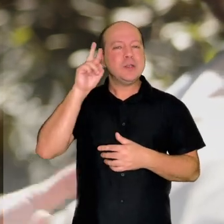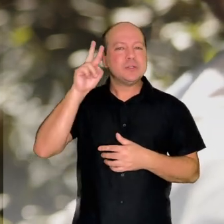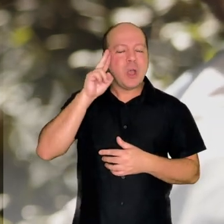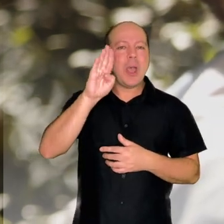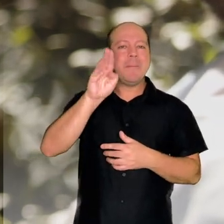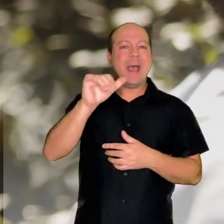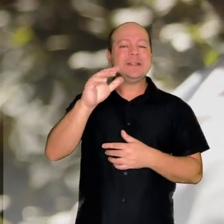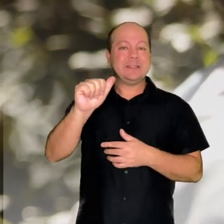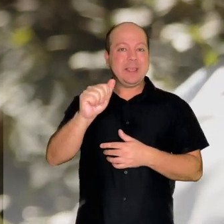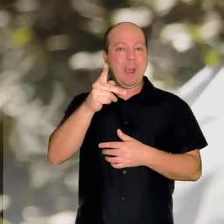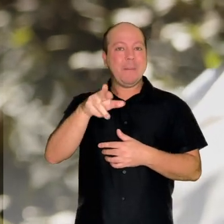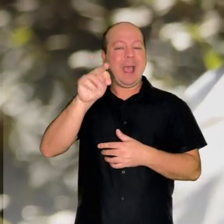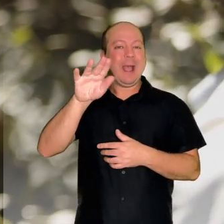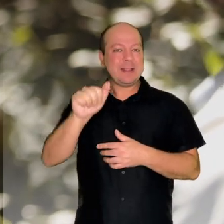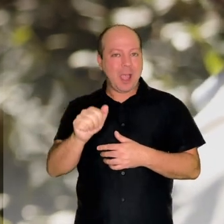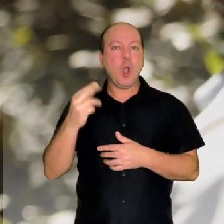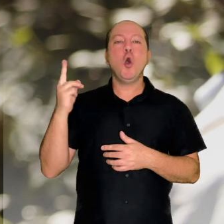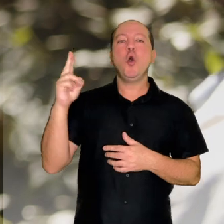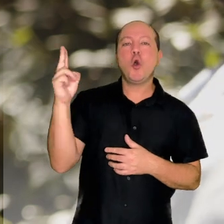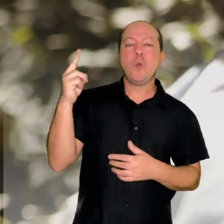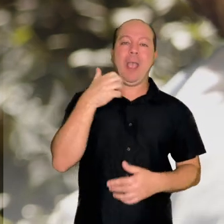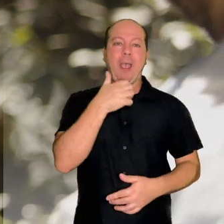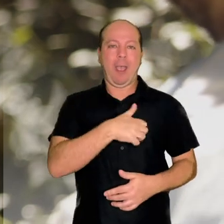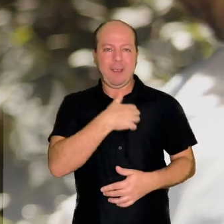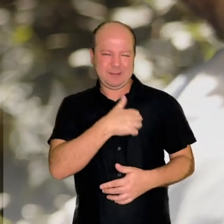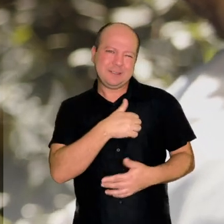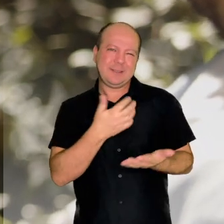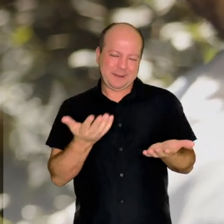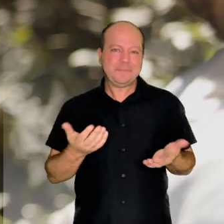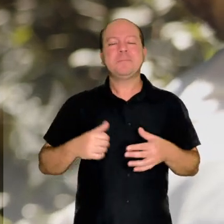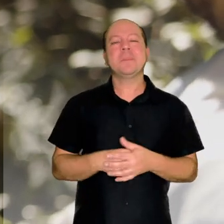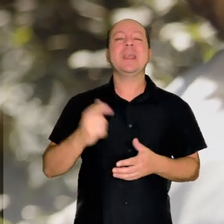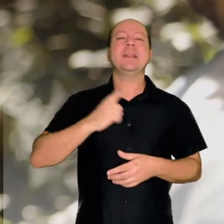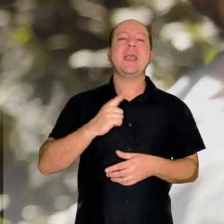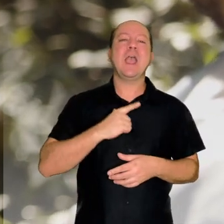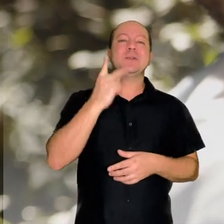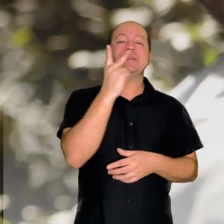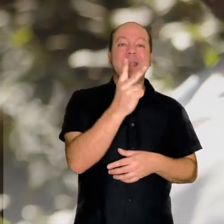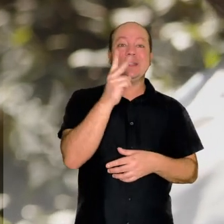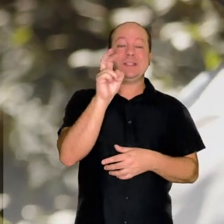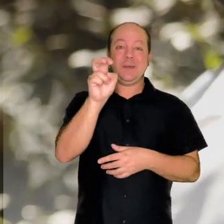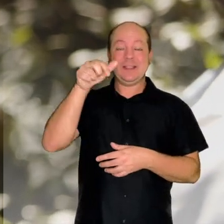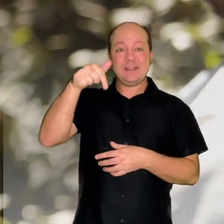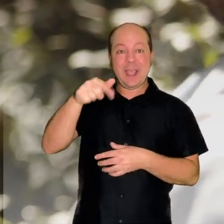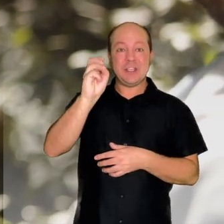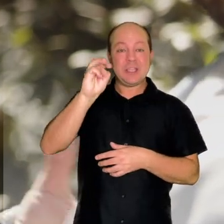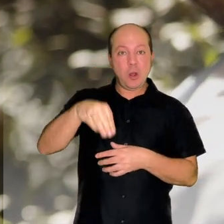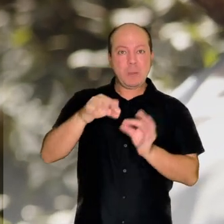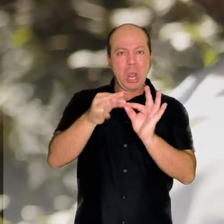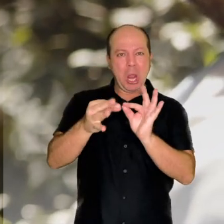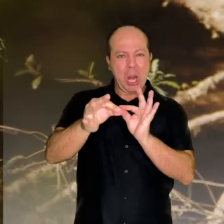estuário da Bacia do Prata, ali entre a Argentina e o Uruguai. Esse estuário, para você ter uma noção, ele tem 257 quilômetros